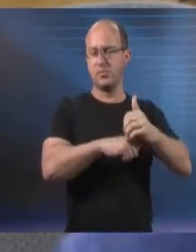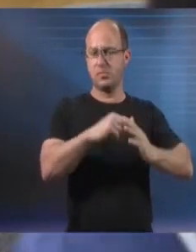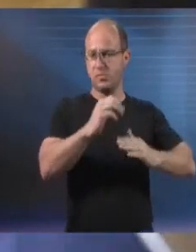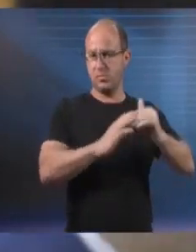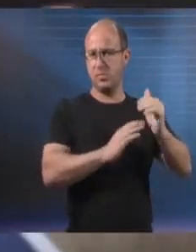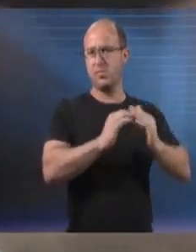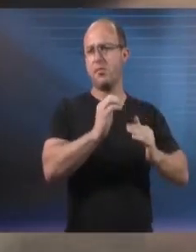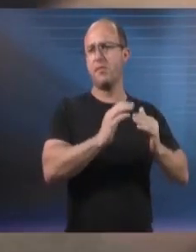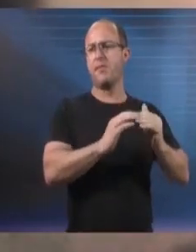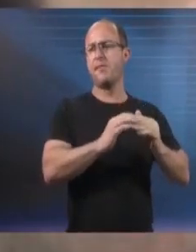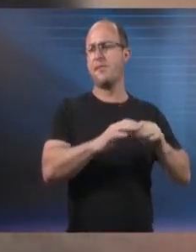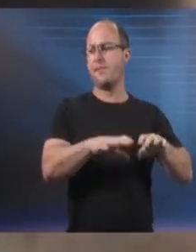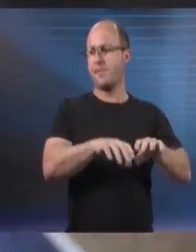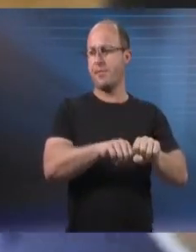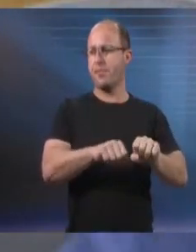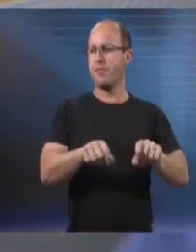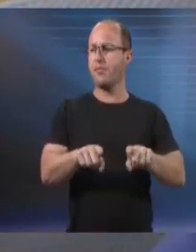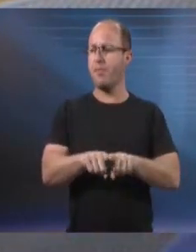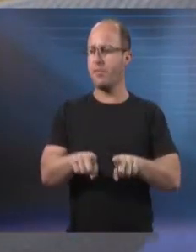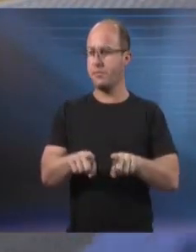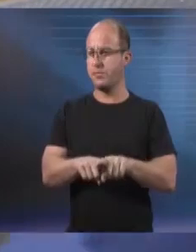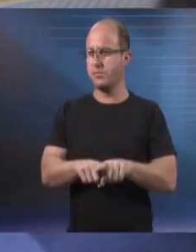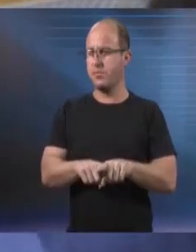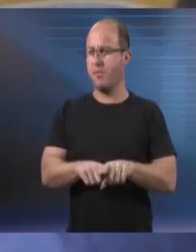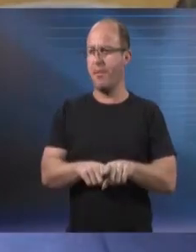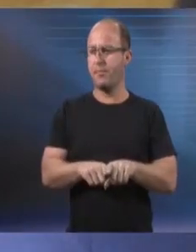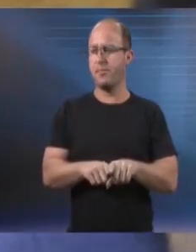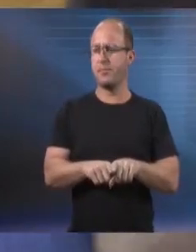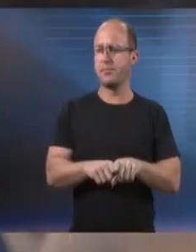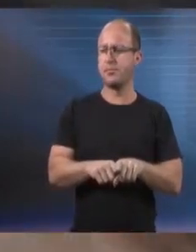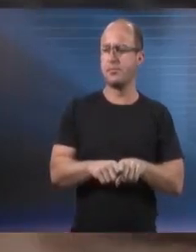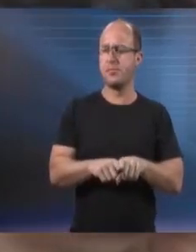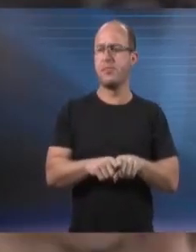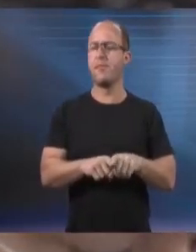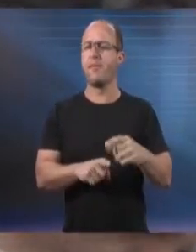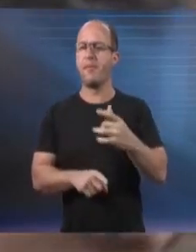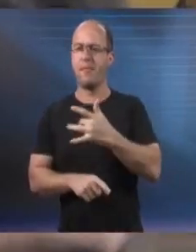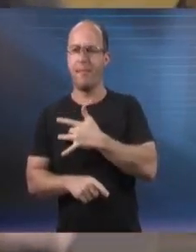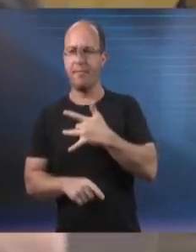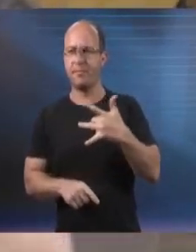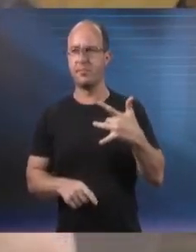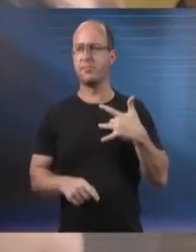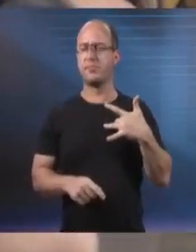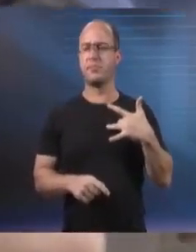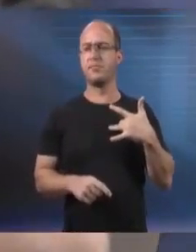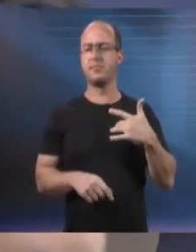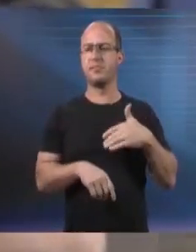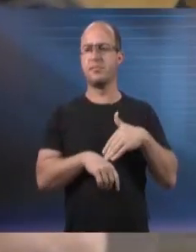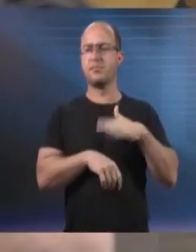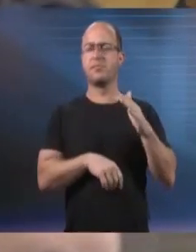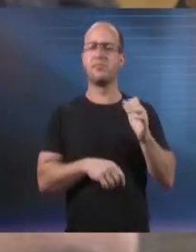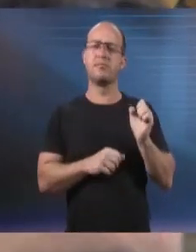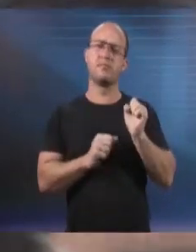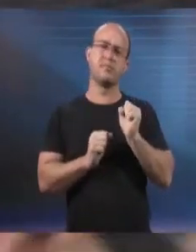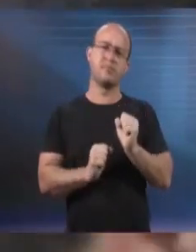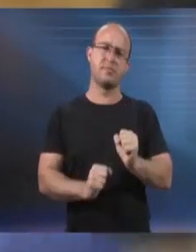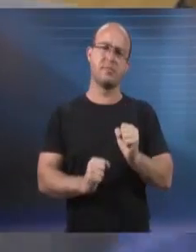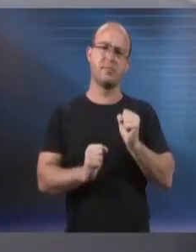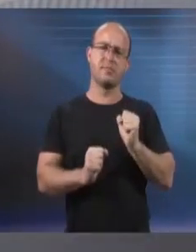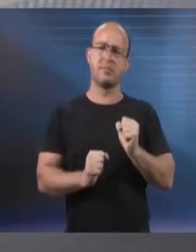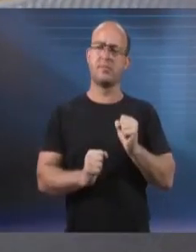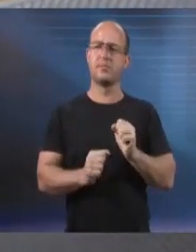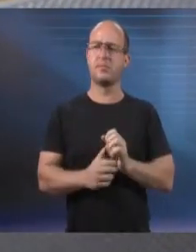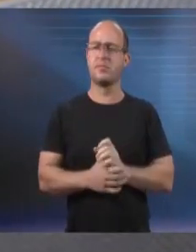que ali se formam, como também para oferecer uma saúde com mais possibilidades